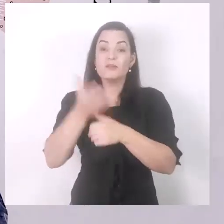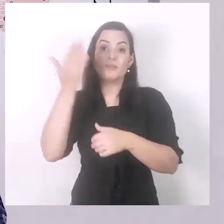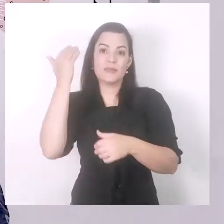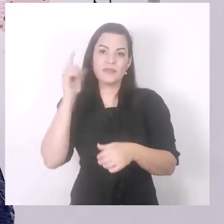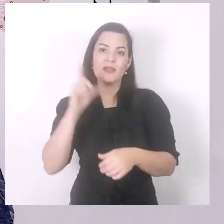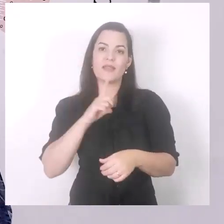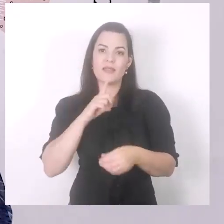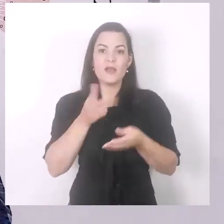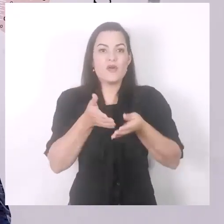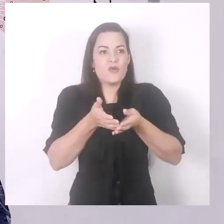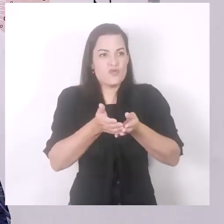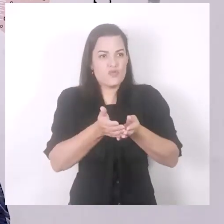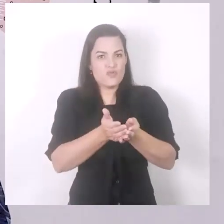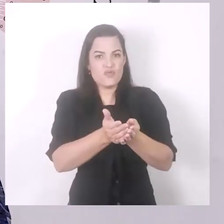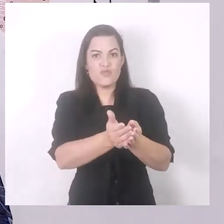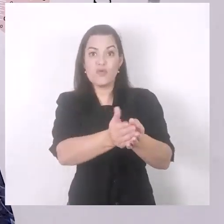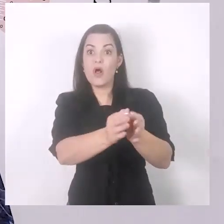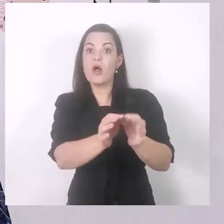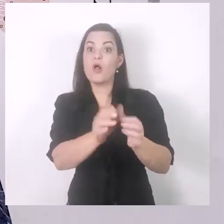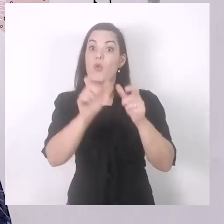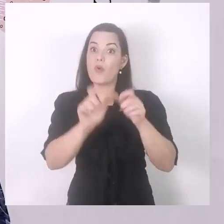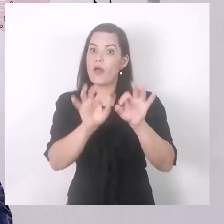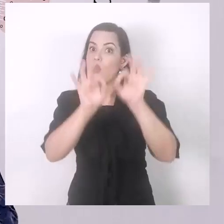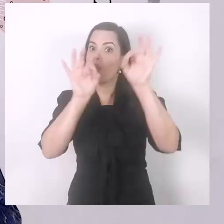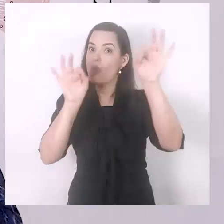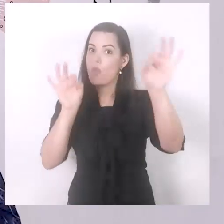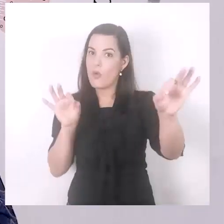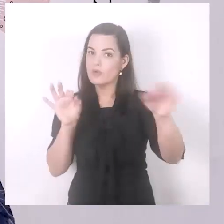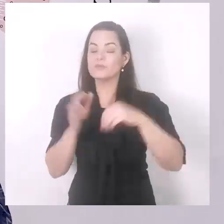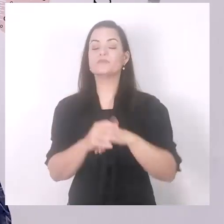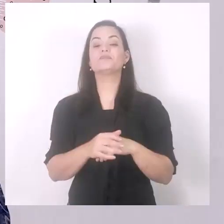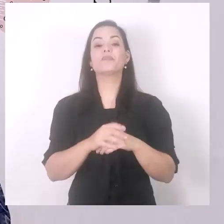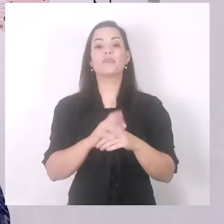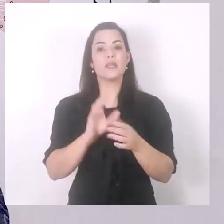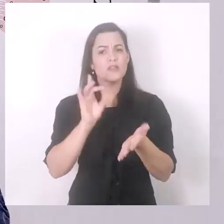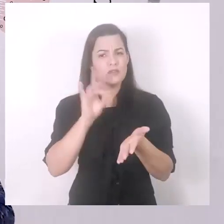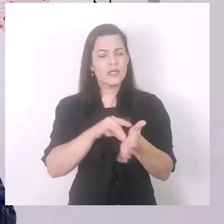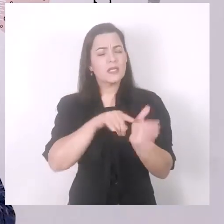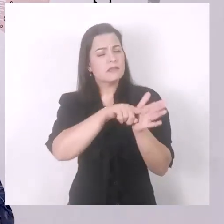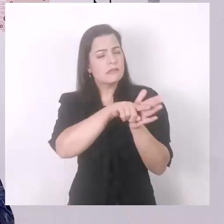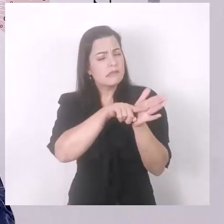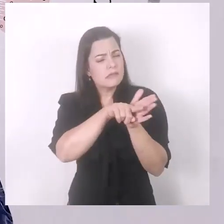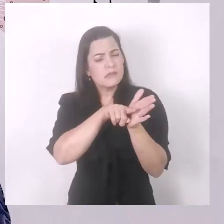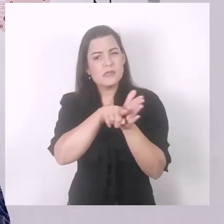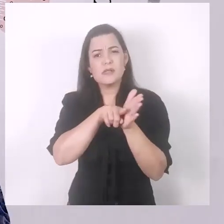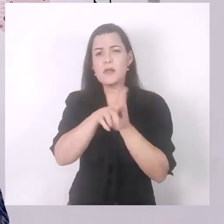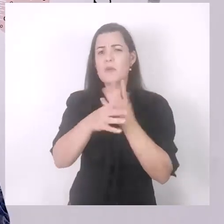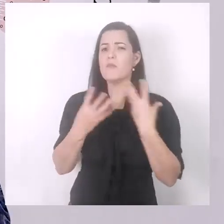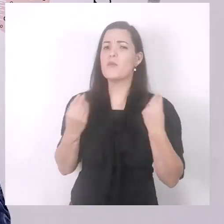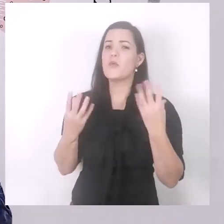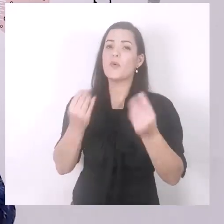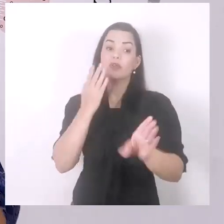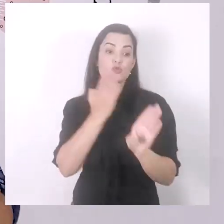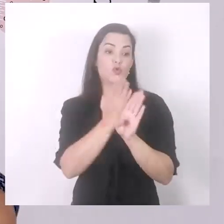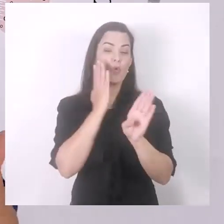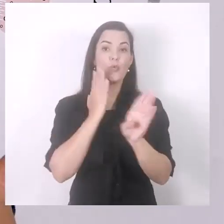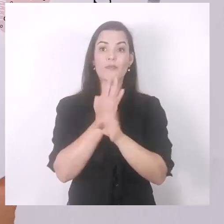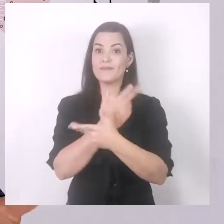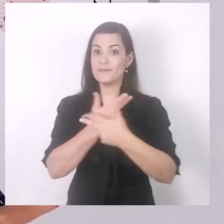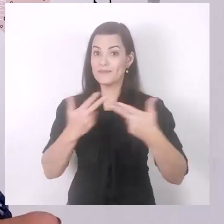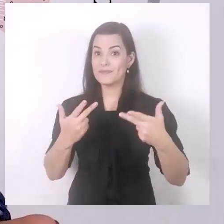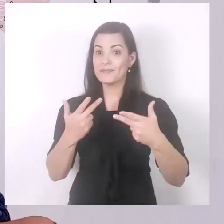feito aí pelos navios. E olha, foram muitas investigações e muitas descobertas para